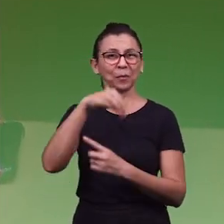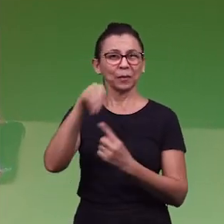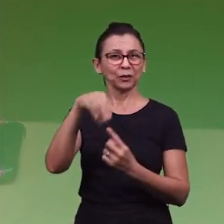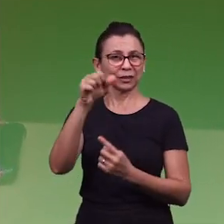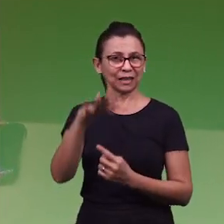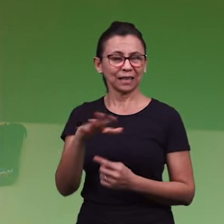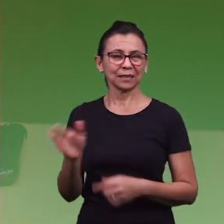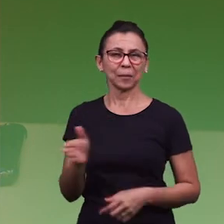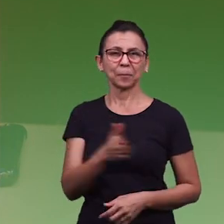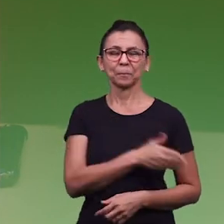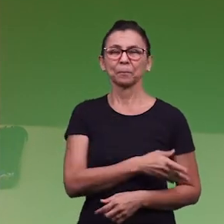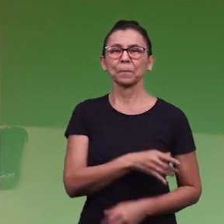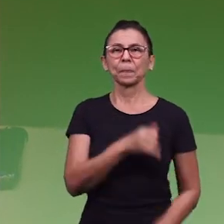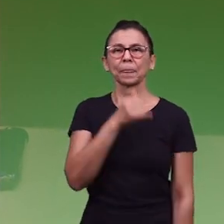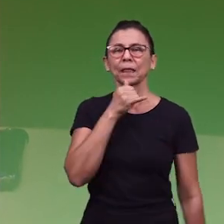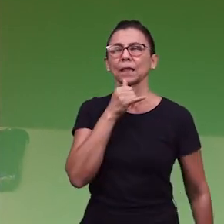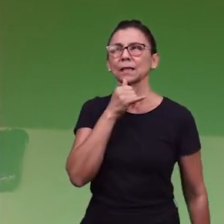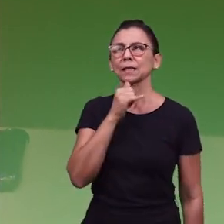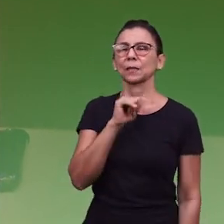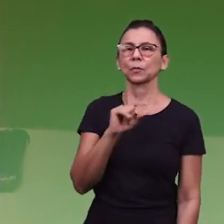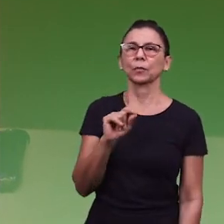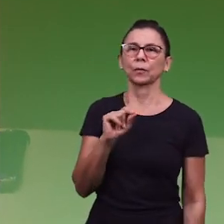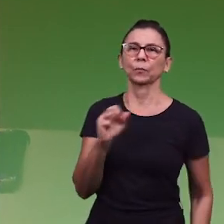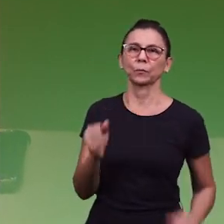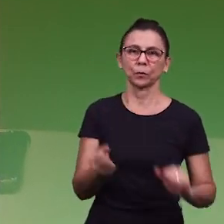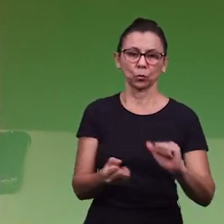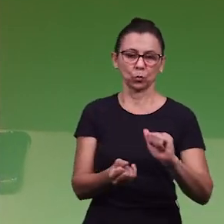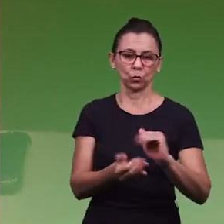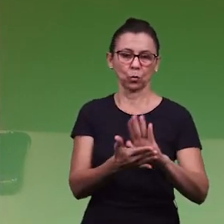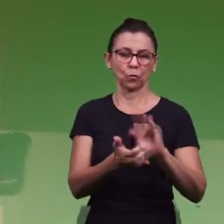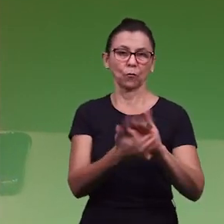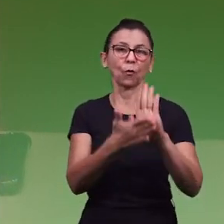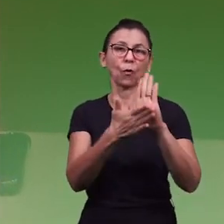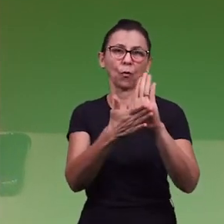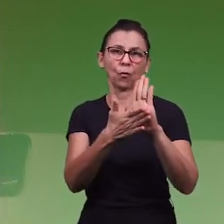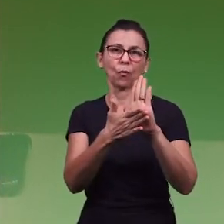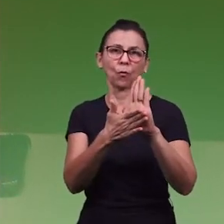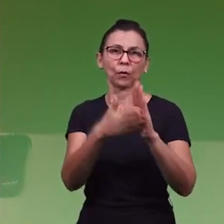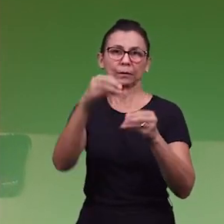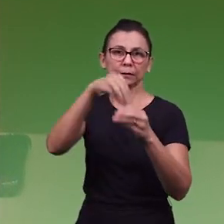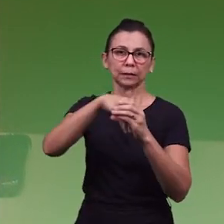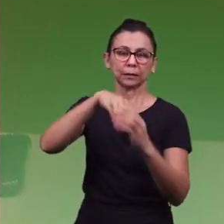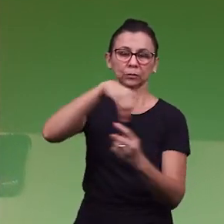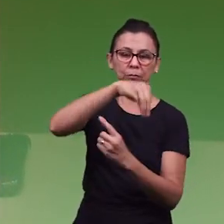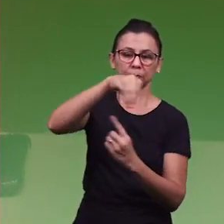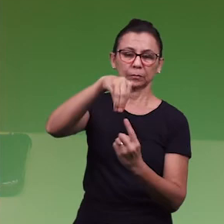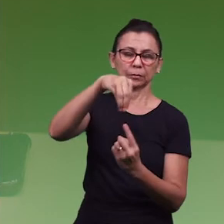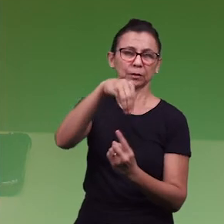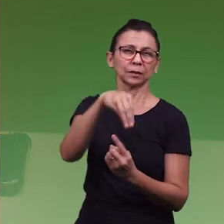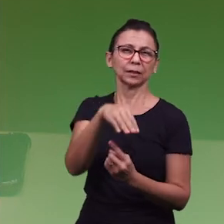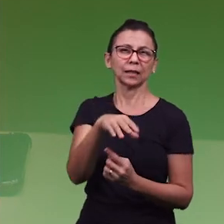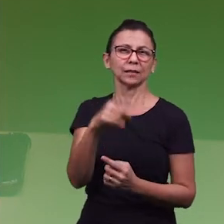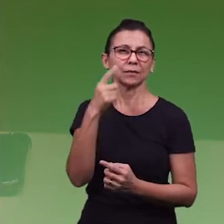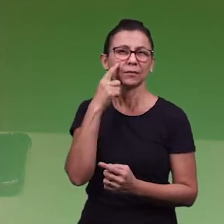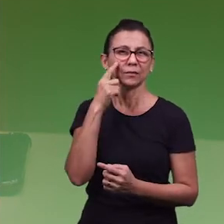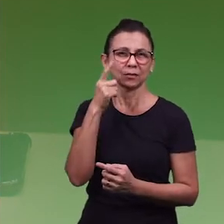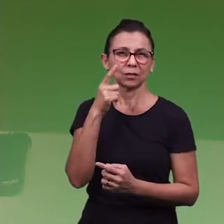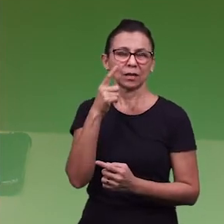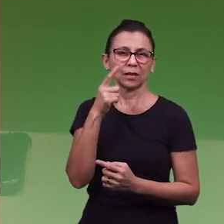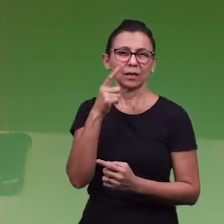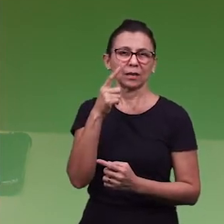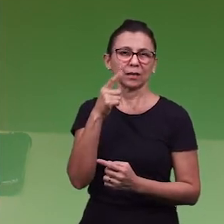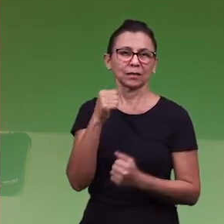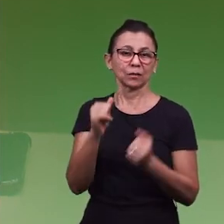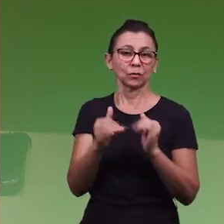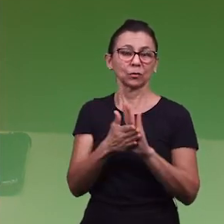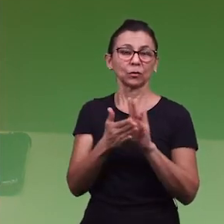tem o caso, por exemplo, do recurso da graça, que é o louvor. O louvor, você pega a igreja cantando na comunhão do corpo, né?